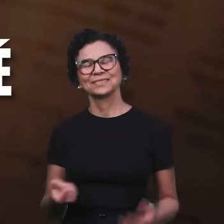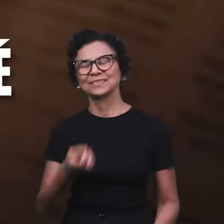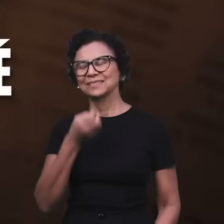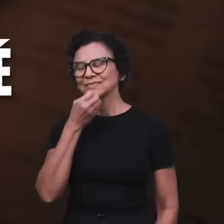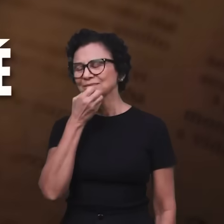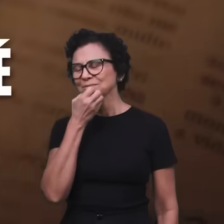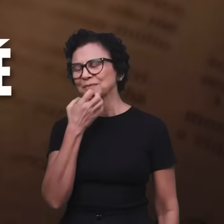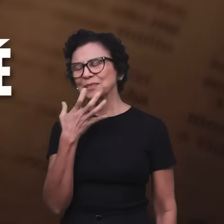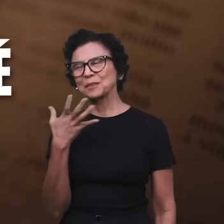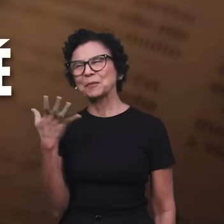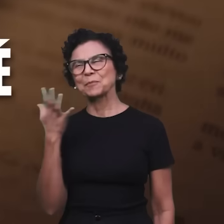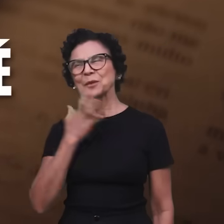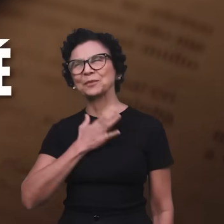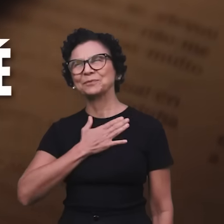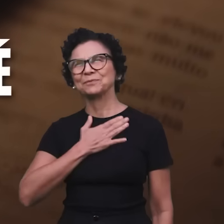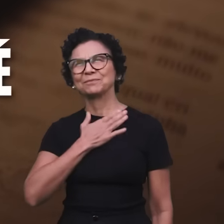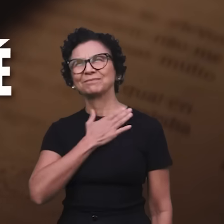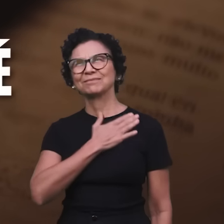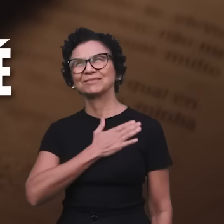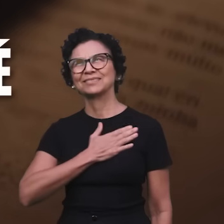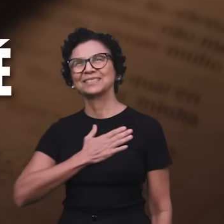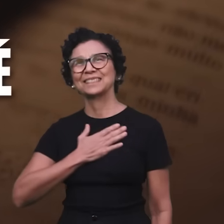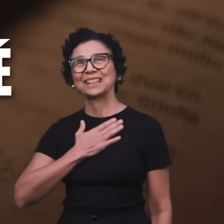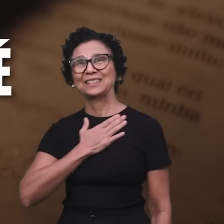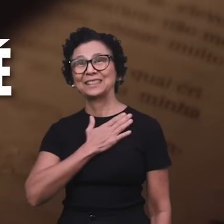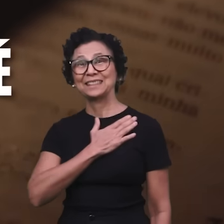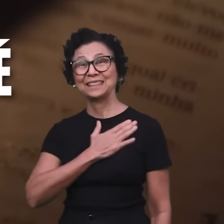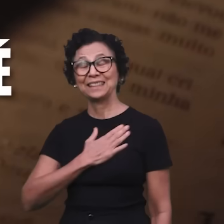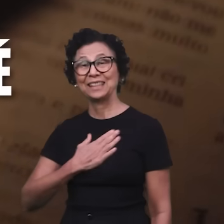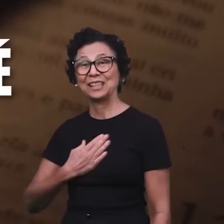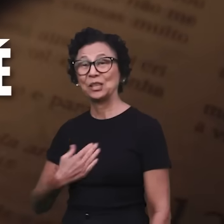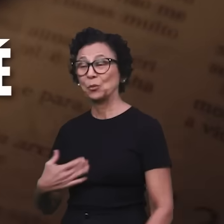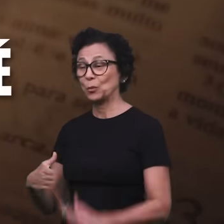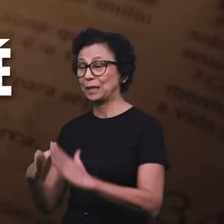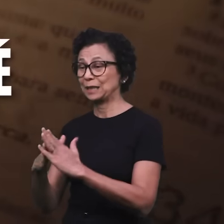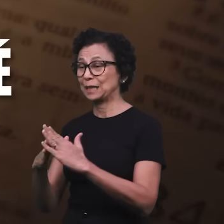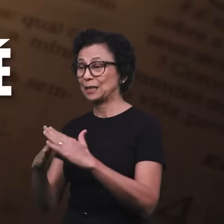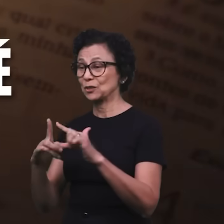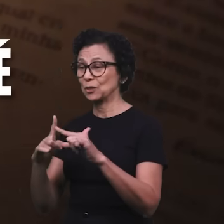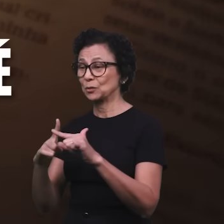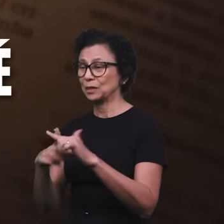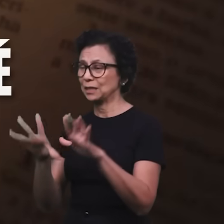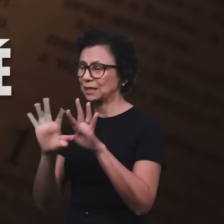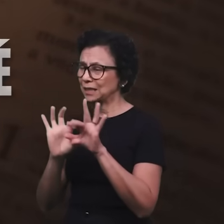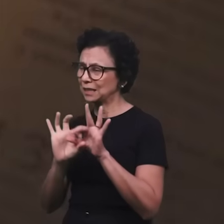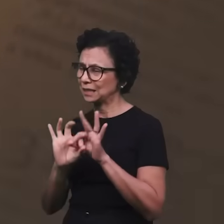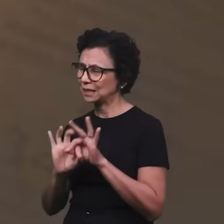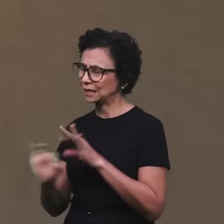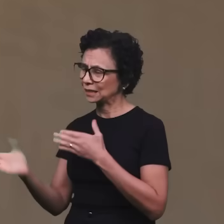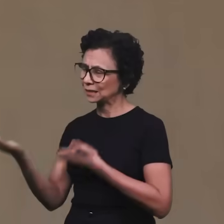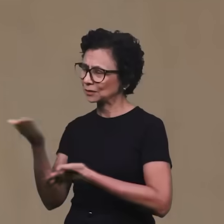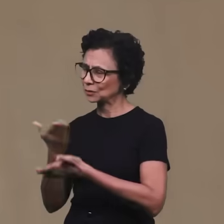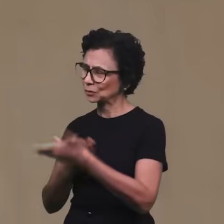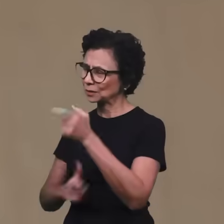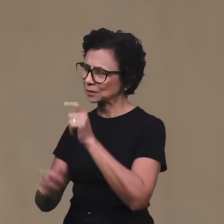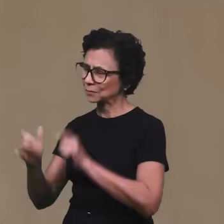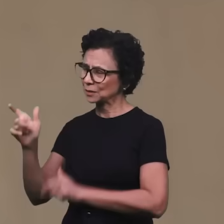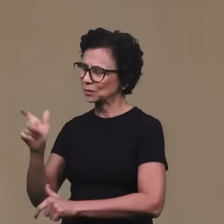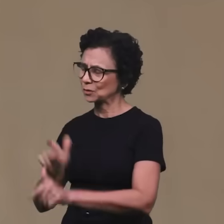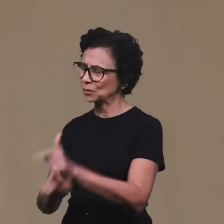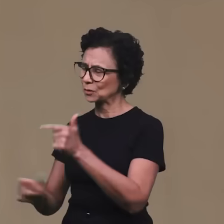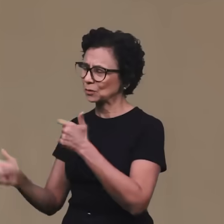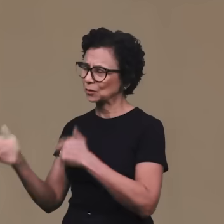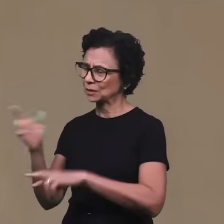Oh, quão bom e quão suave é a união entre os irmãos. É